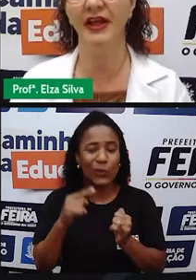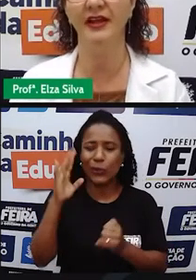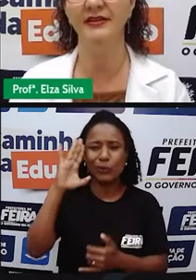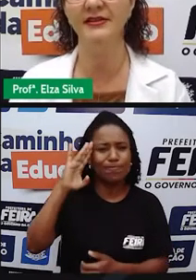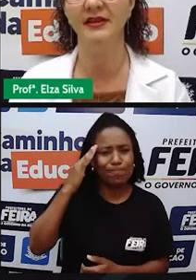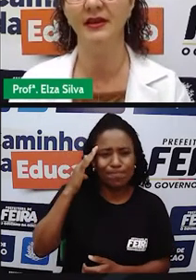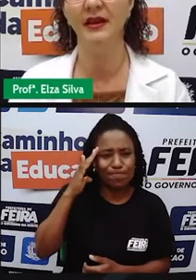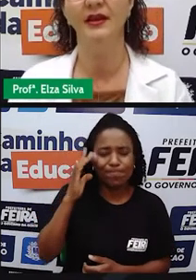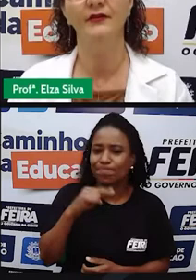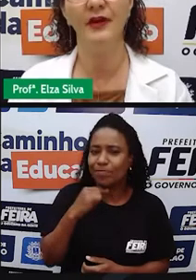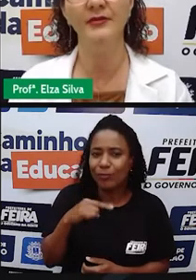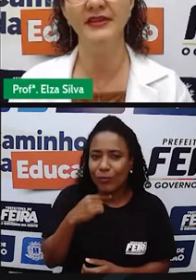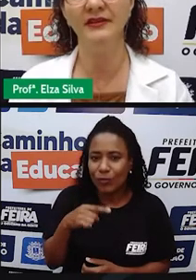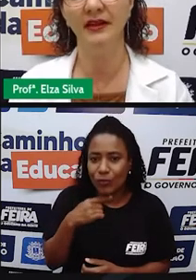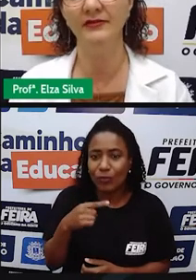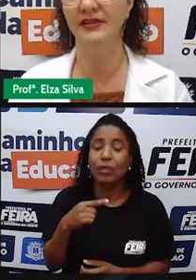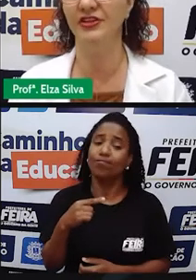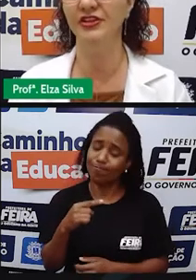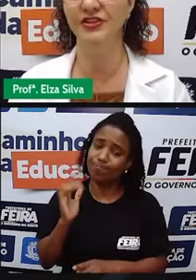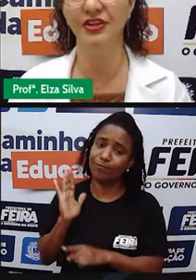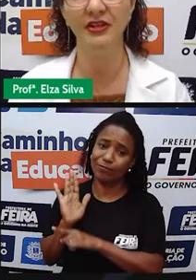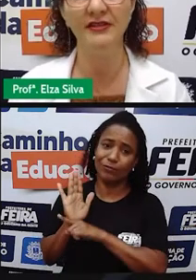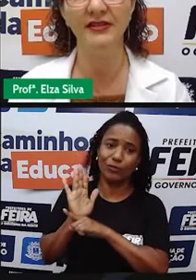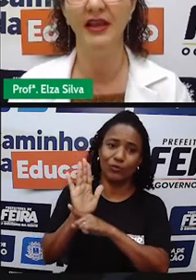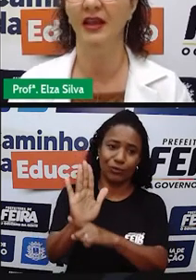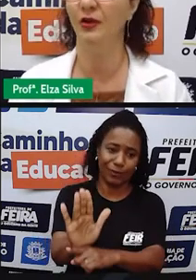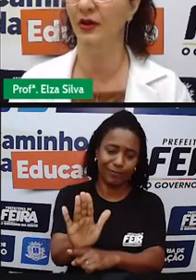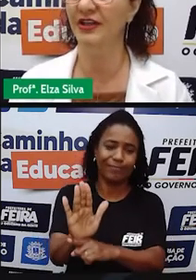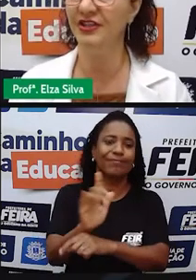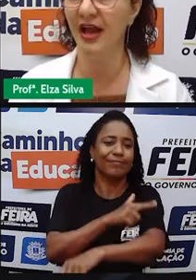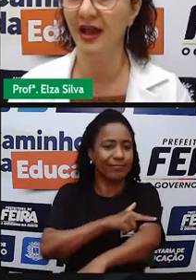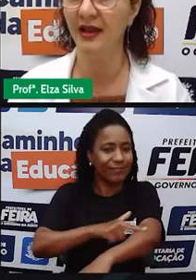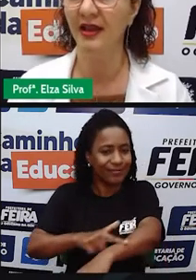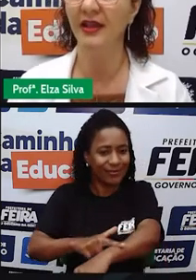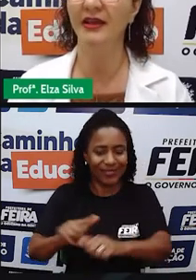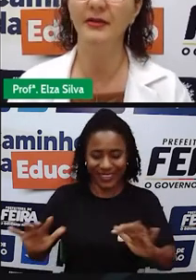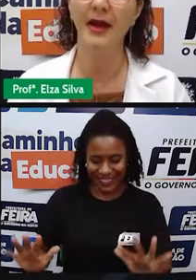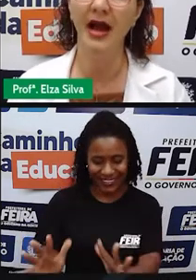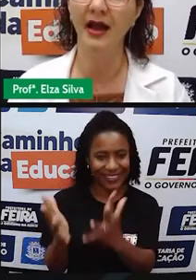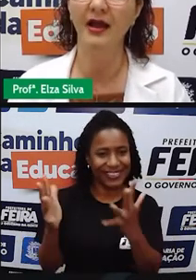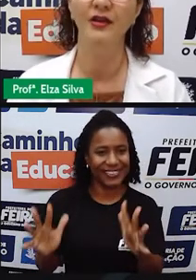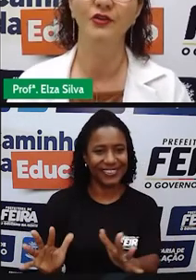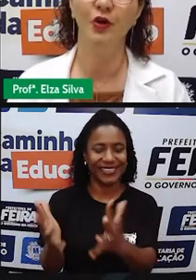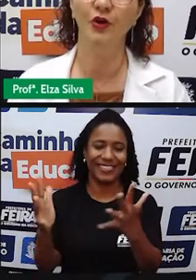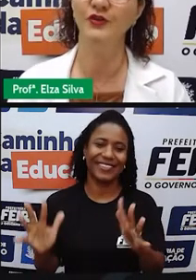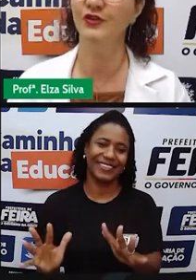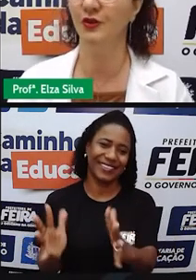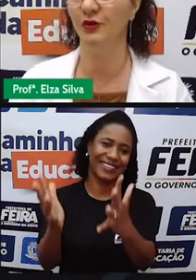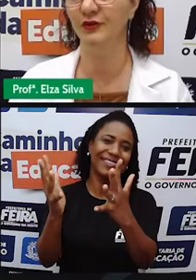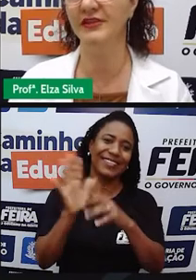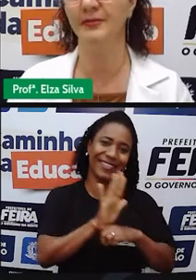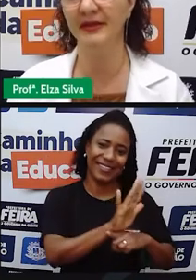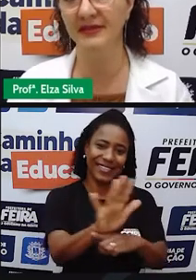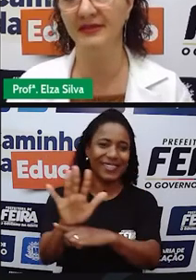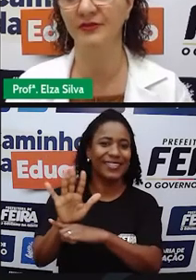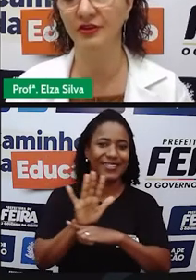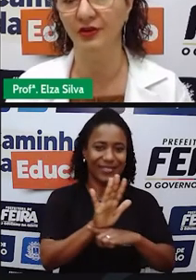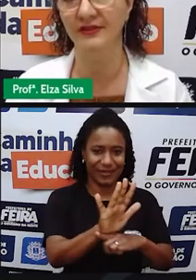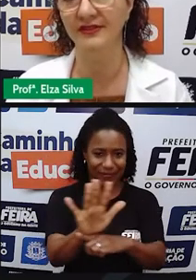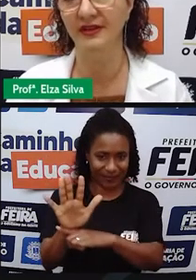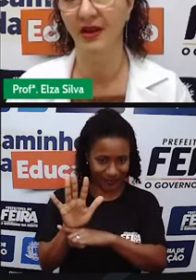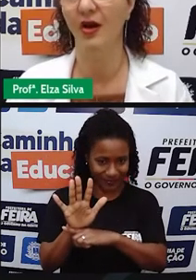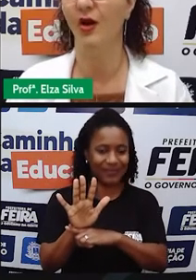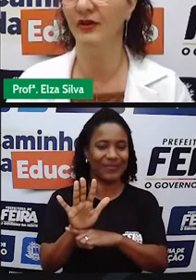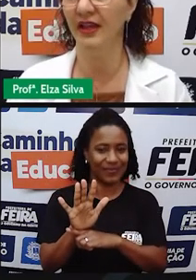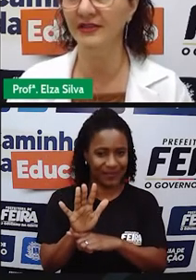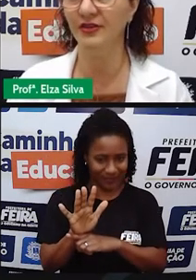as atividades. Vamos então ser gentis, encorajar e animar todos os outros que precisam de